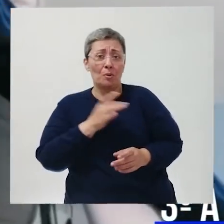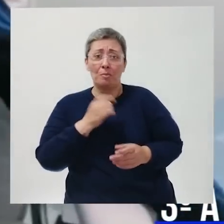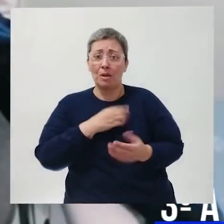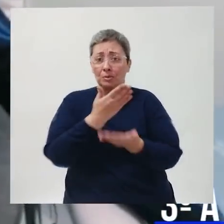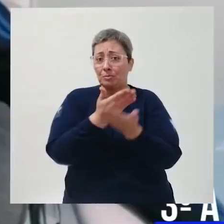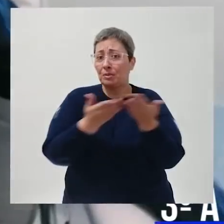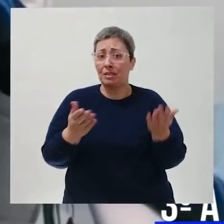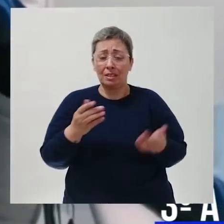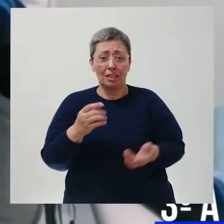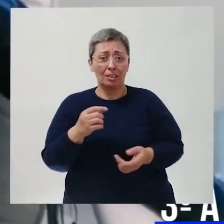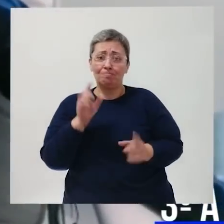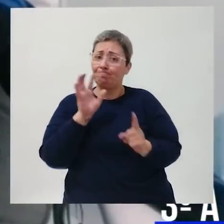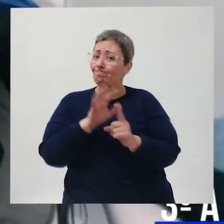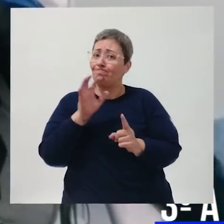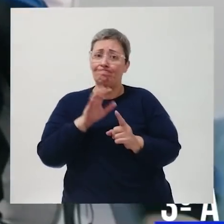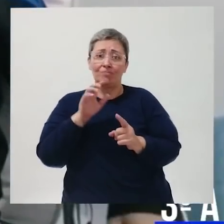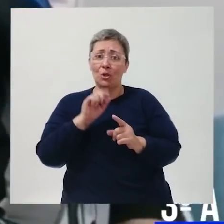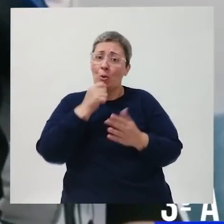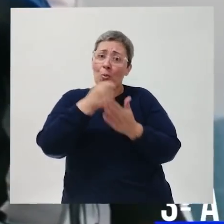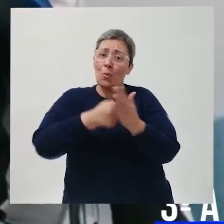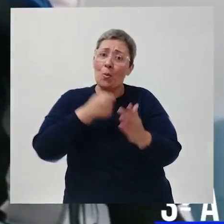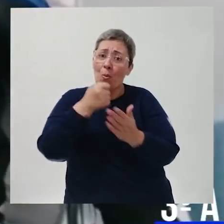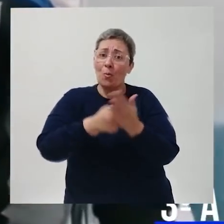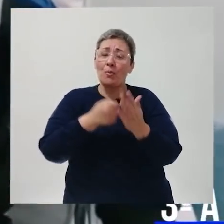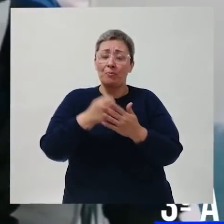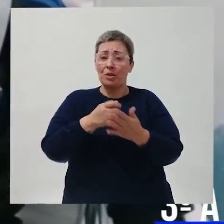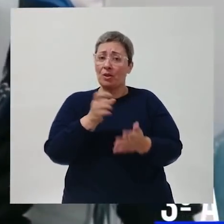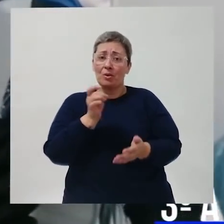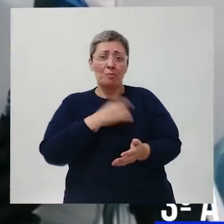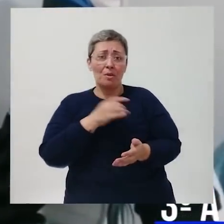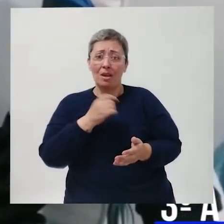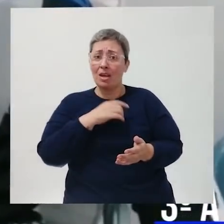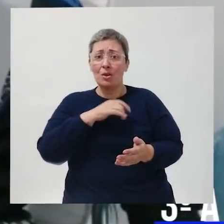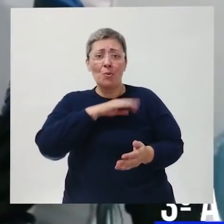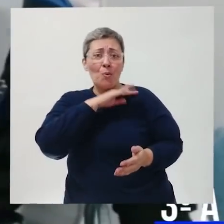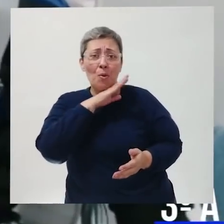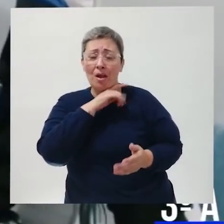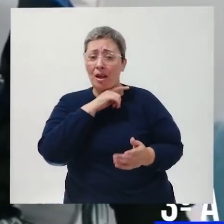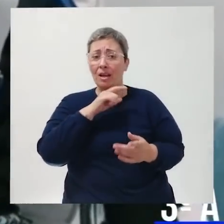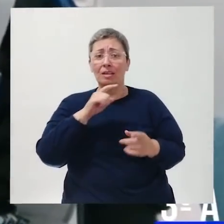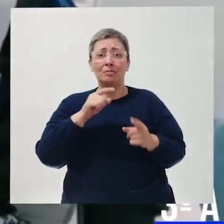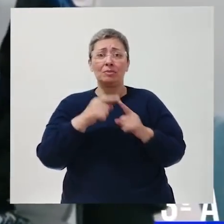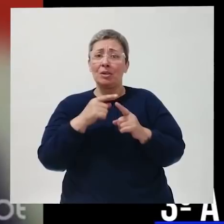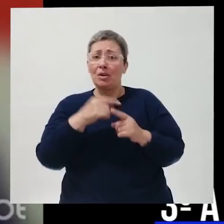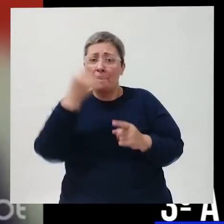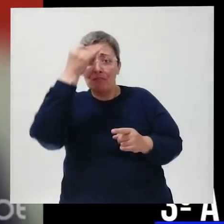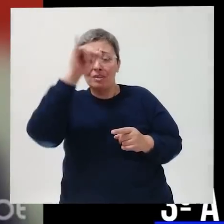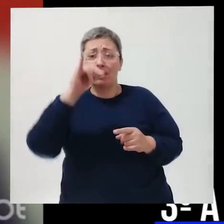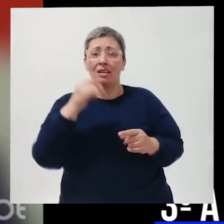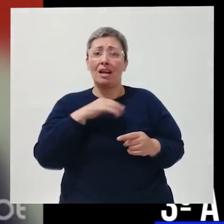de derrota não lhe impeça de lutar. E que o medo do mal não lhe impeça de amar.